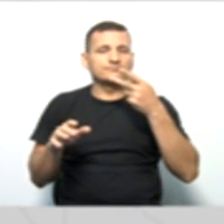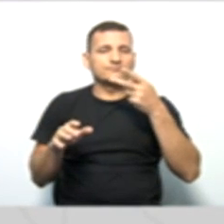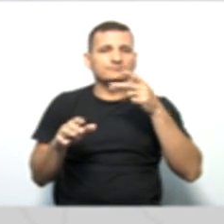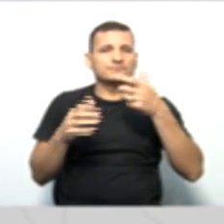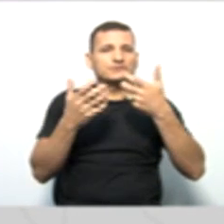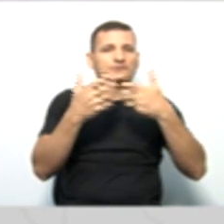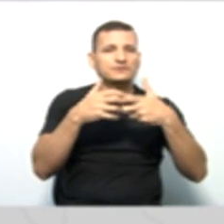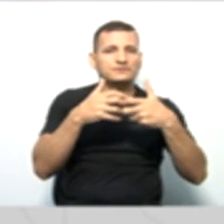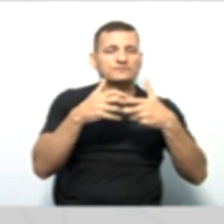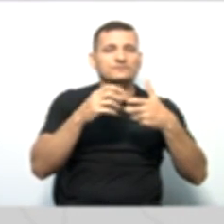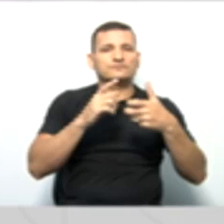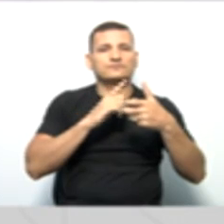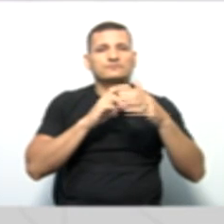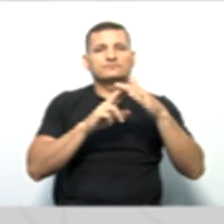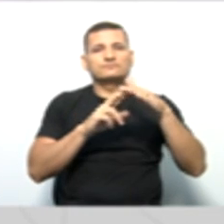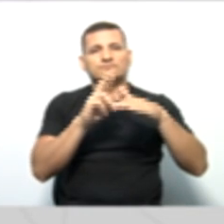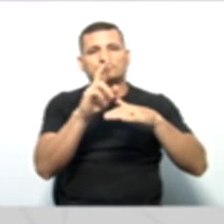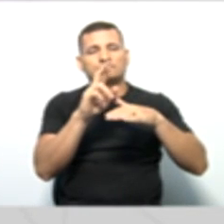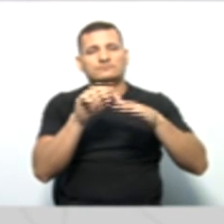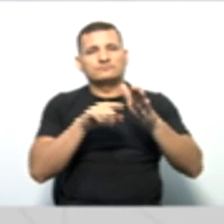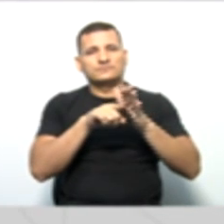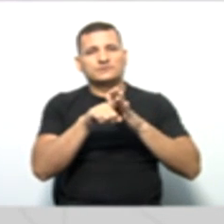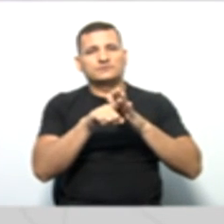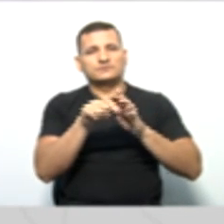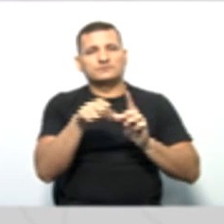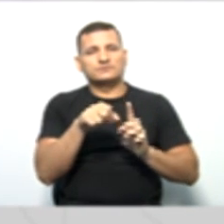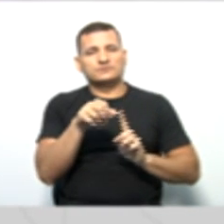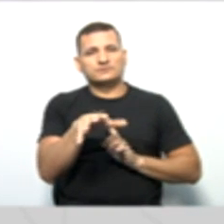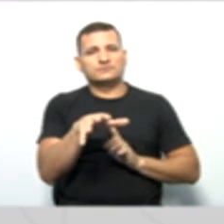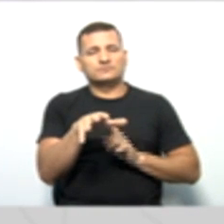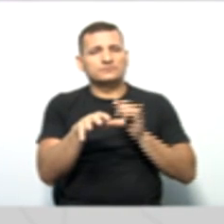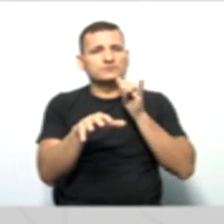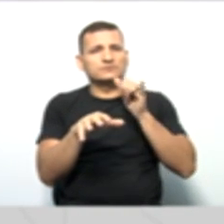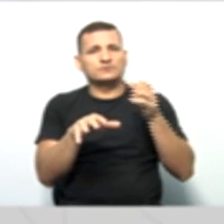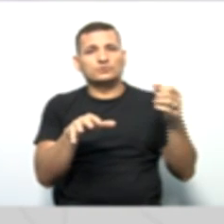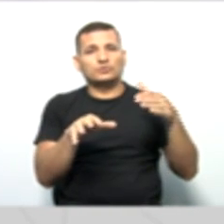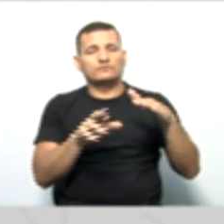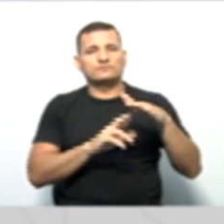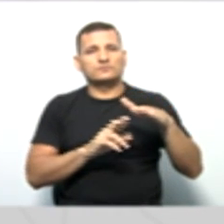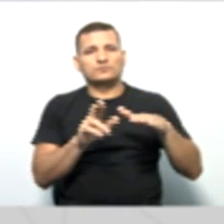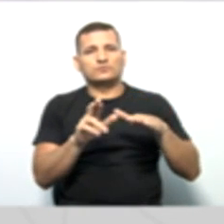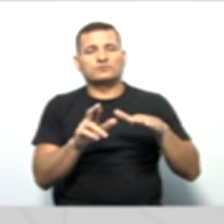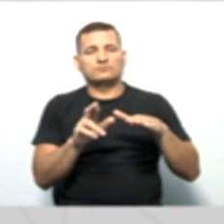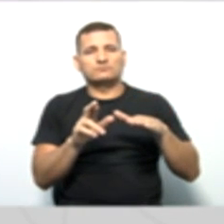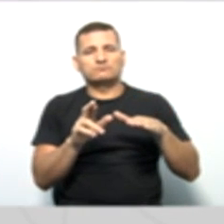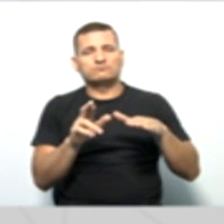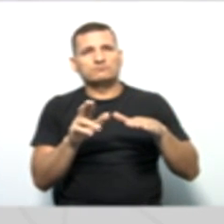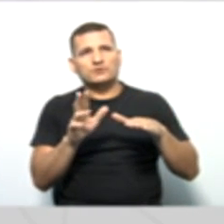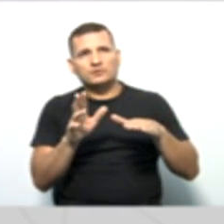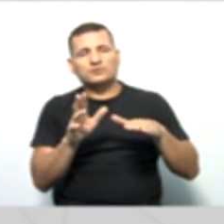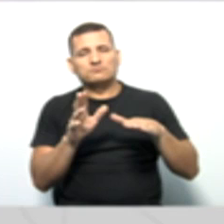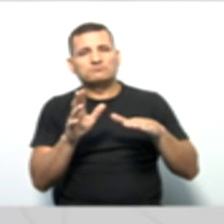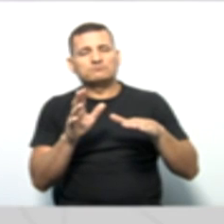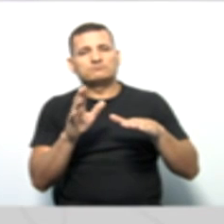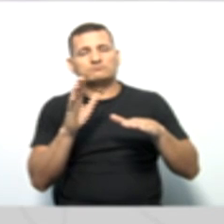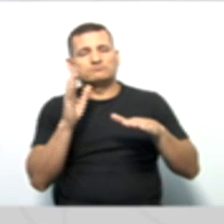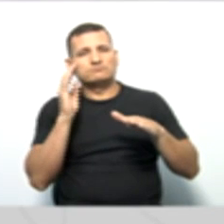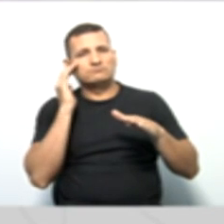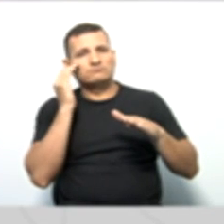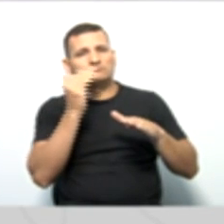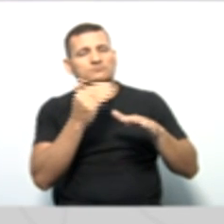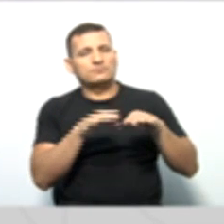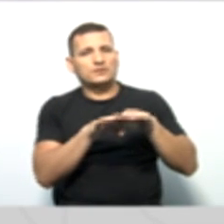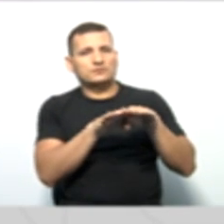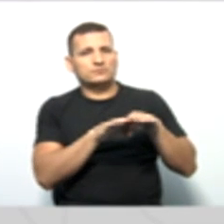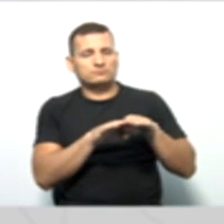tem lá a Pró-Reitoria de Ensino, Pesquisa e Extensão. Se surgir amanhã uma nova Pró-Reitoria, opa, eu estou seguindo um padrão, né? Isso, toda a página